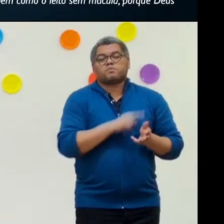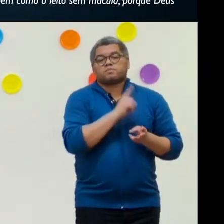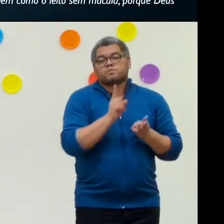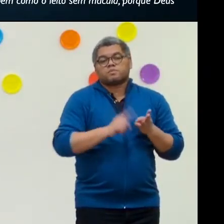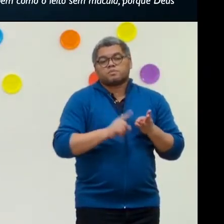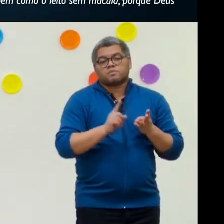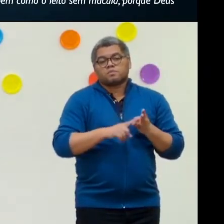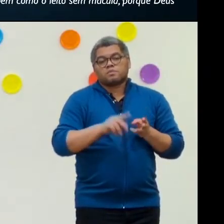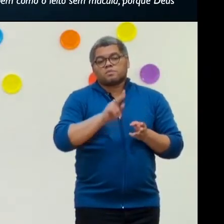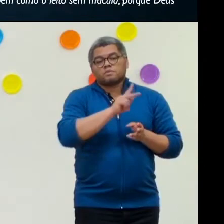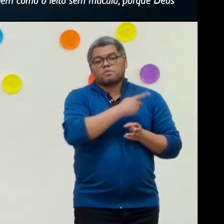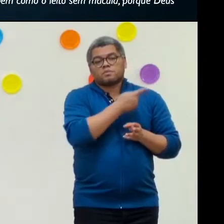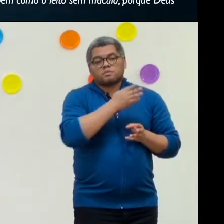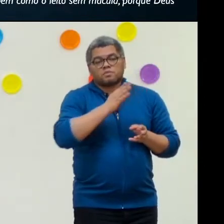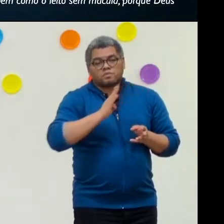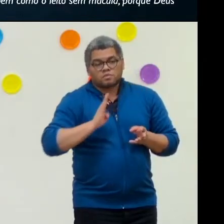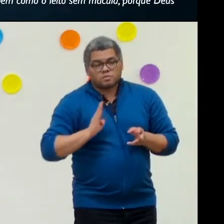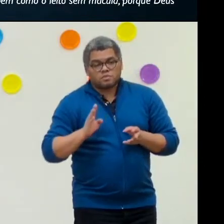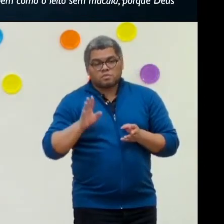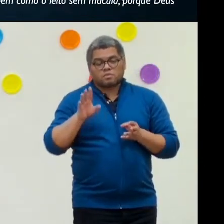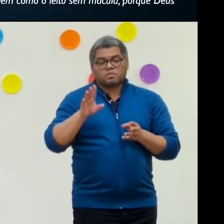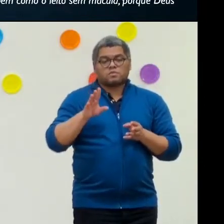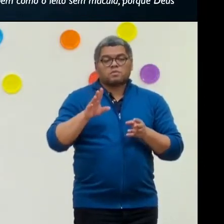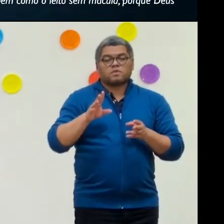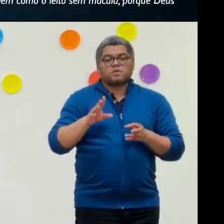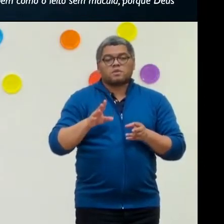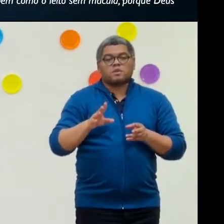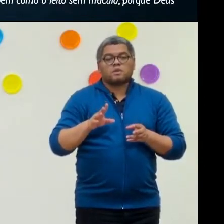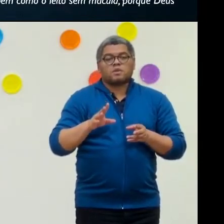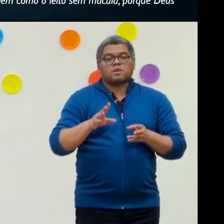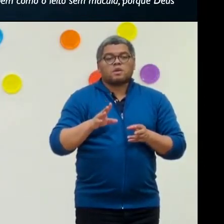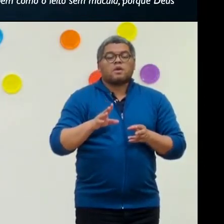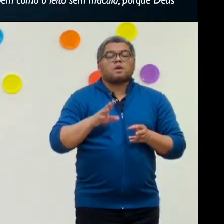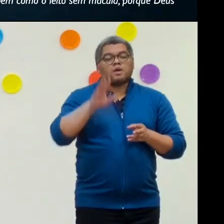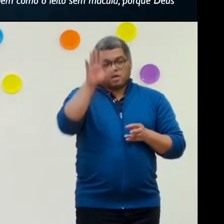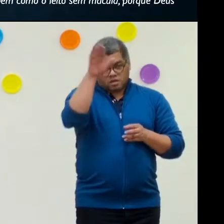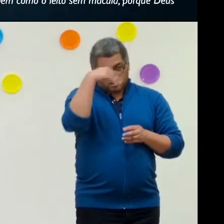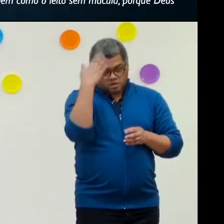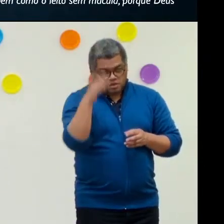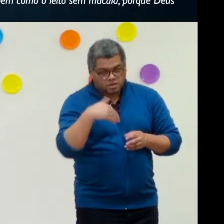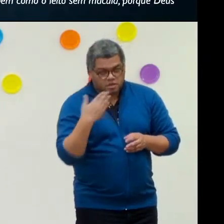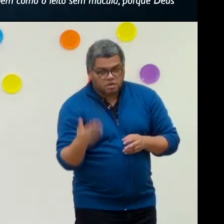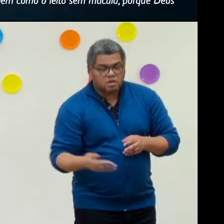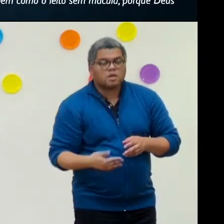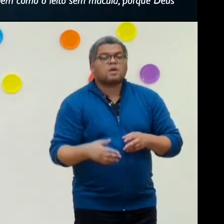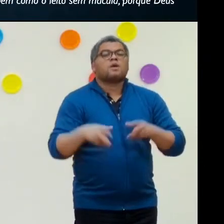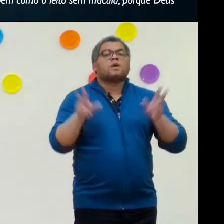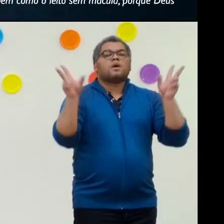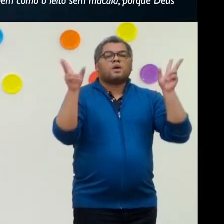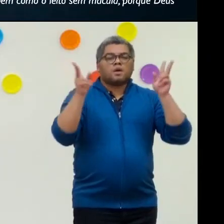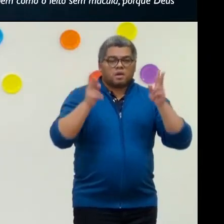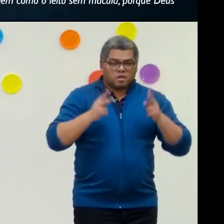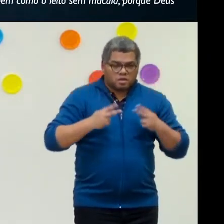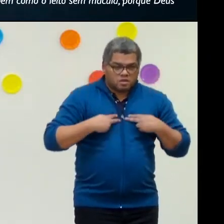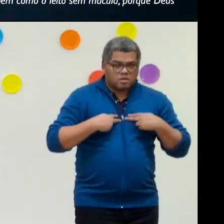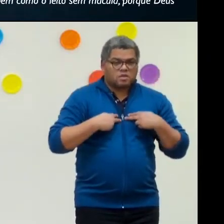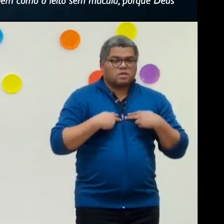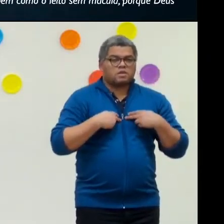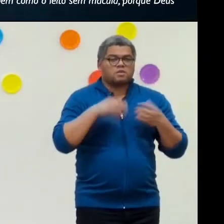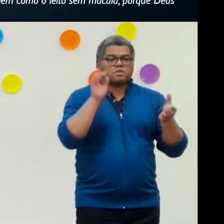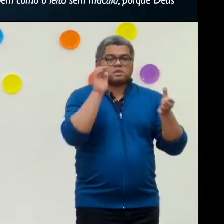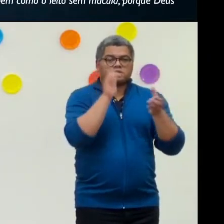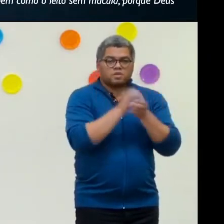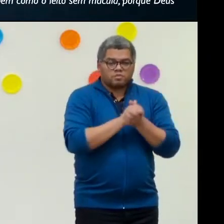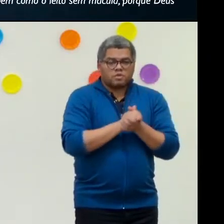Hebreus 13:4. Digno de honra entre todos seja um matrimônio, bem como o leito sem mácula,